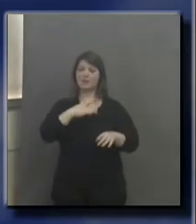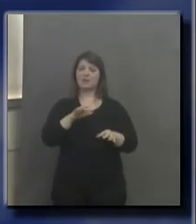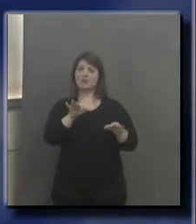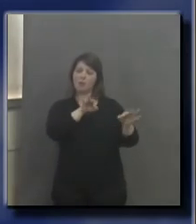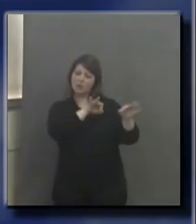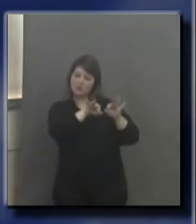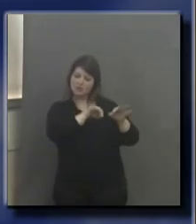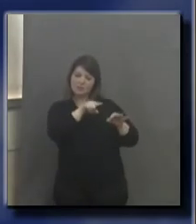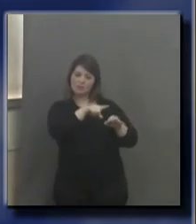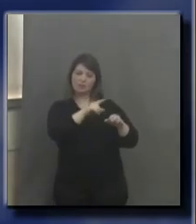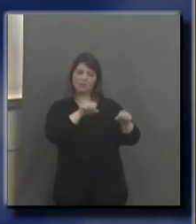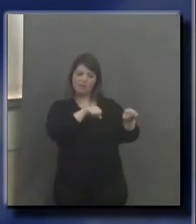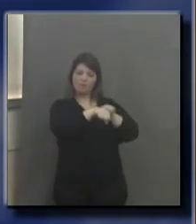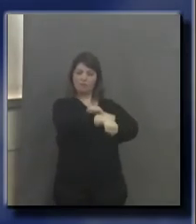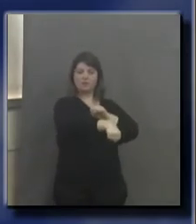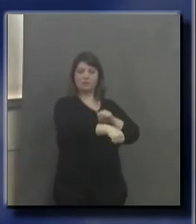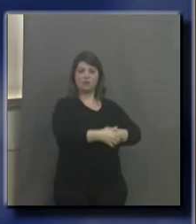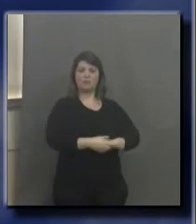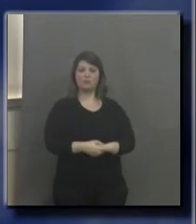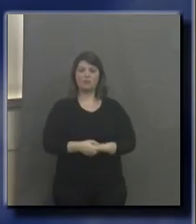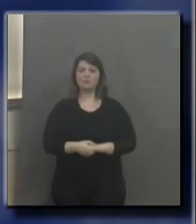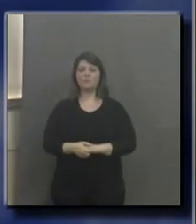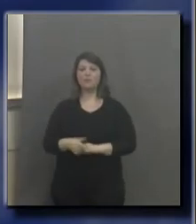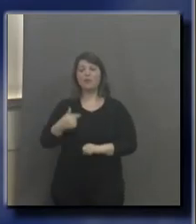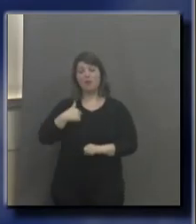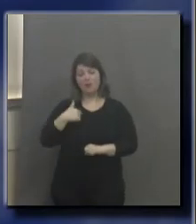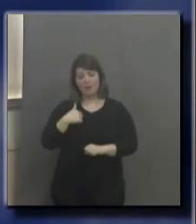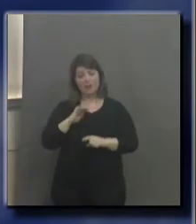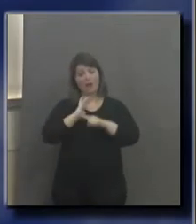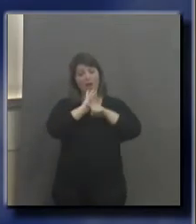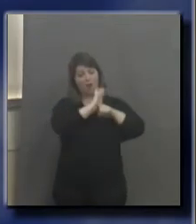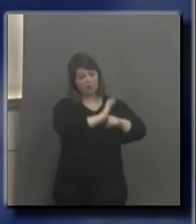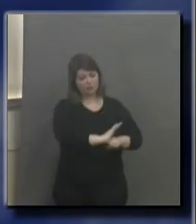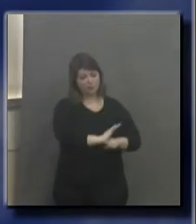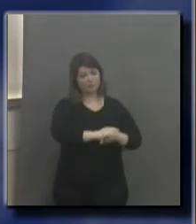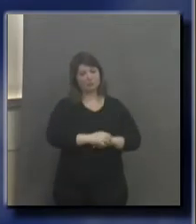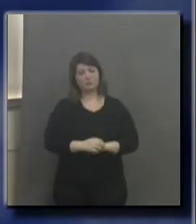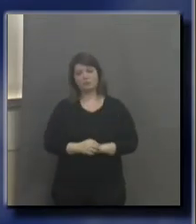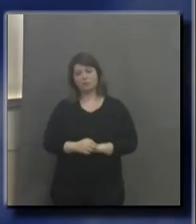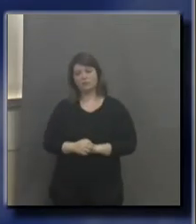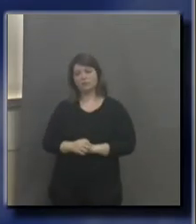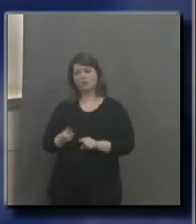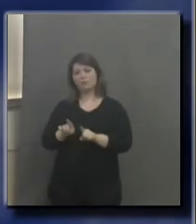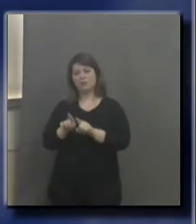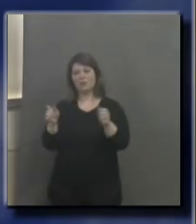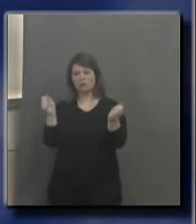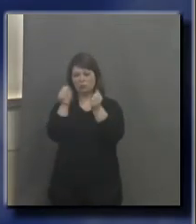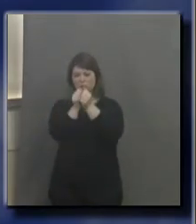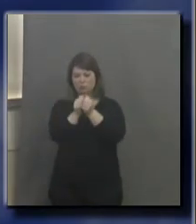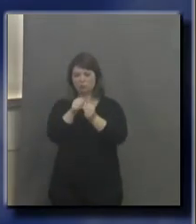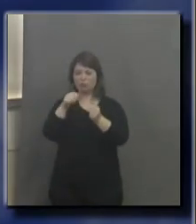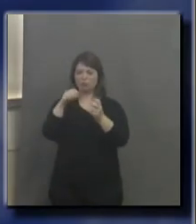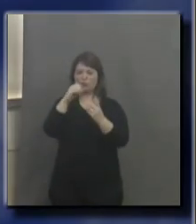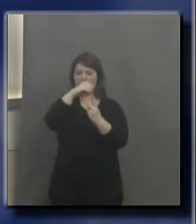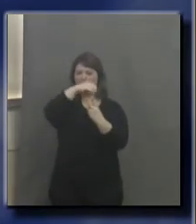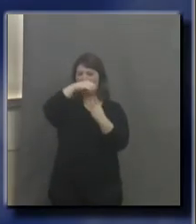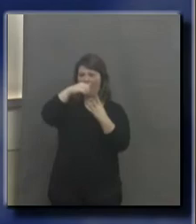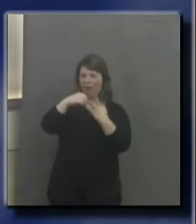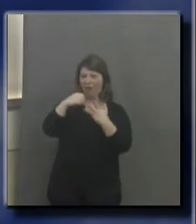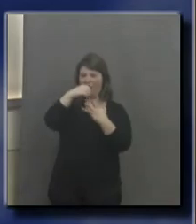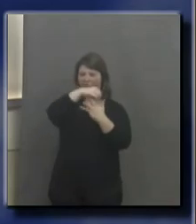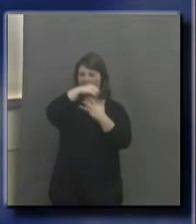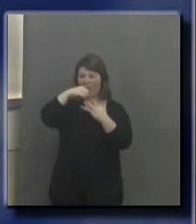formação. Então, ele opera, além disso, em parceria com o MEC,